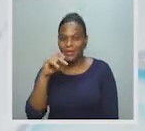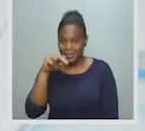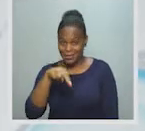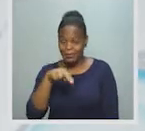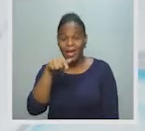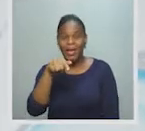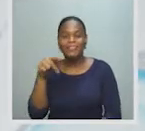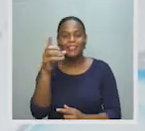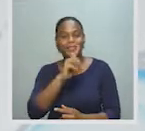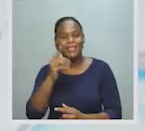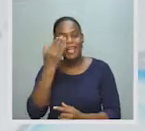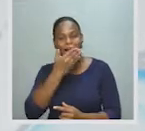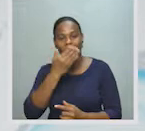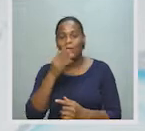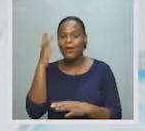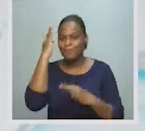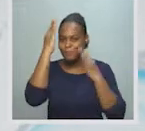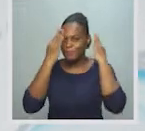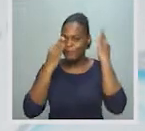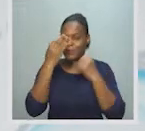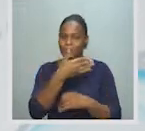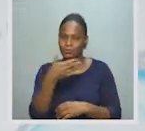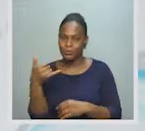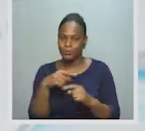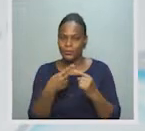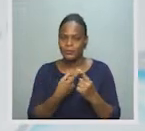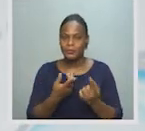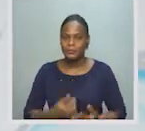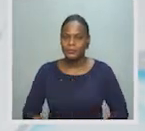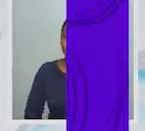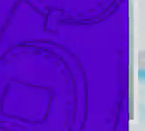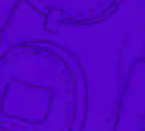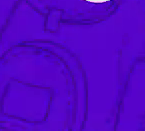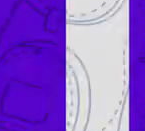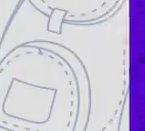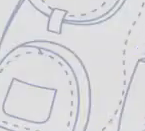nossa sexta aula da disciplina de Filosofia do 12º ano.